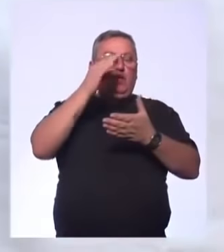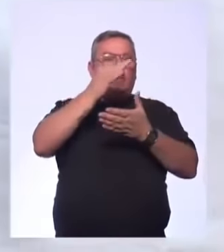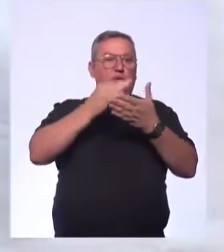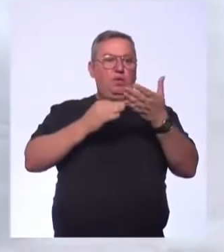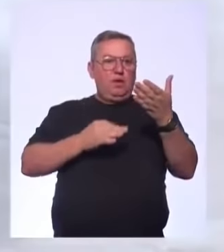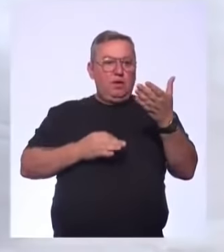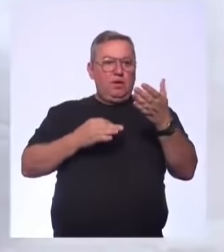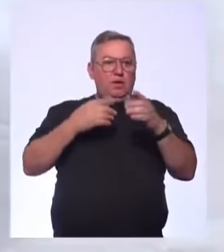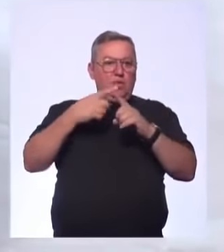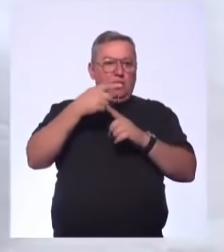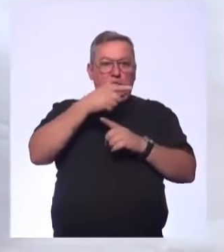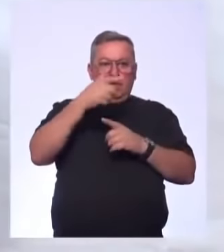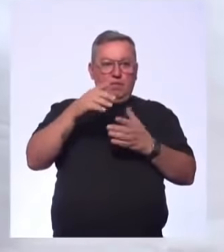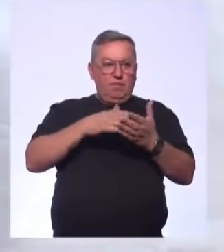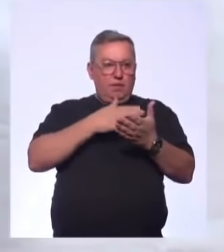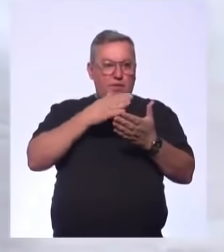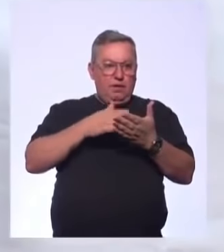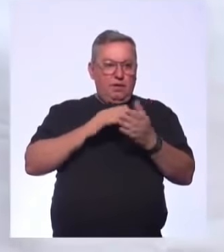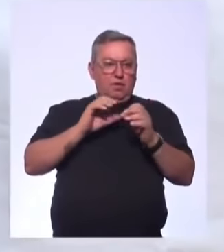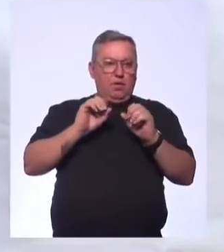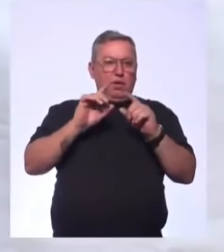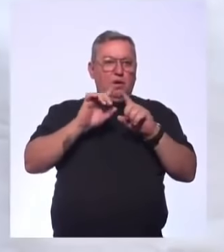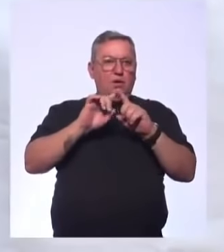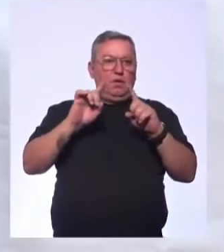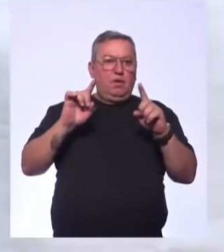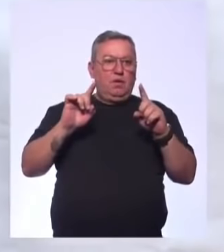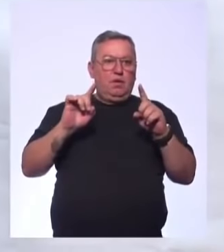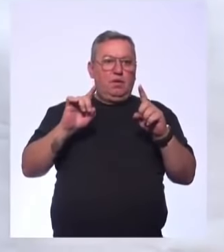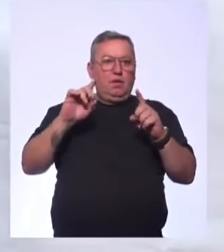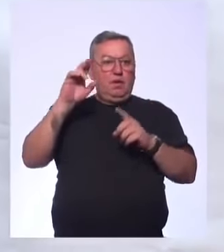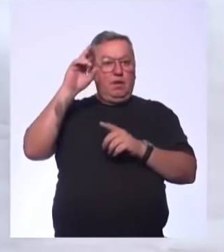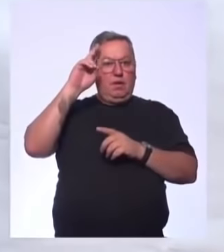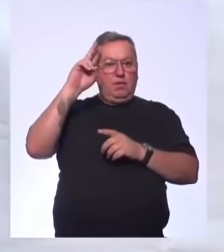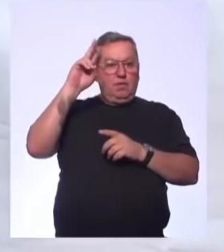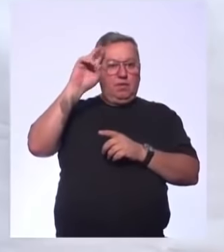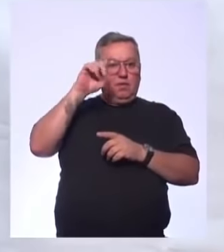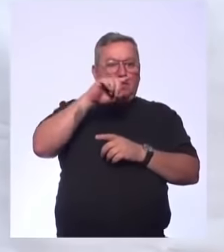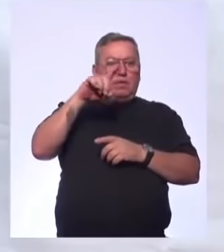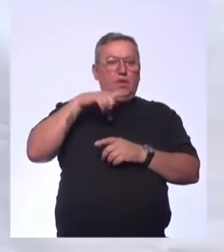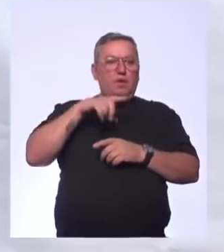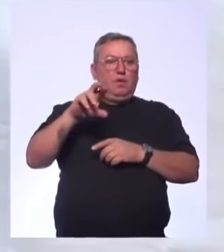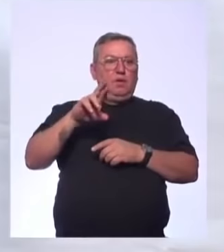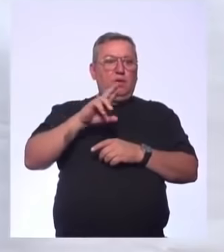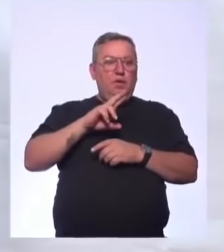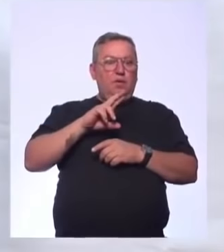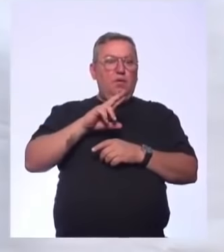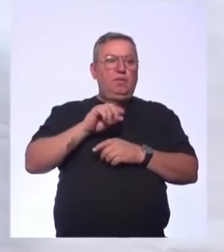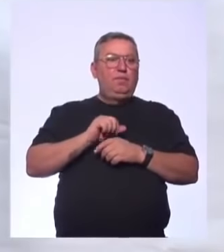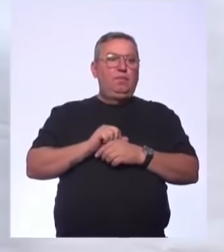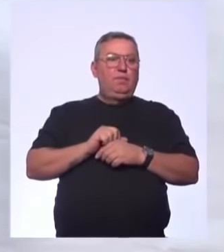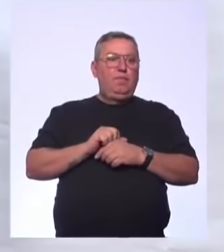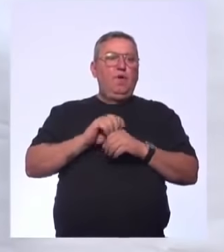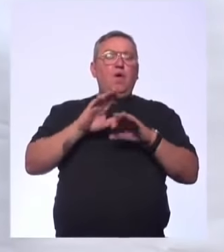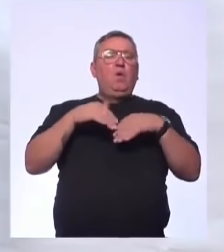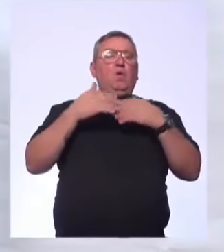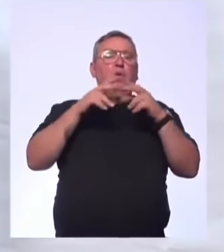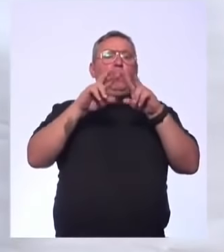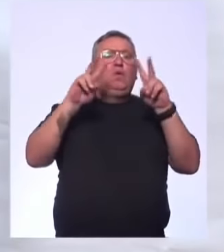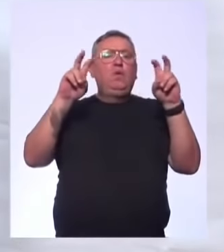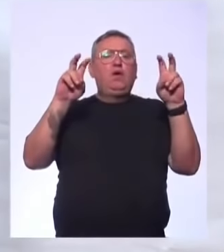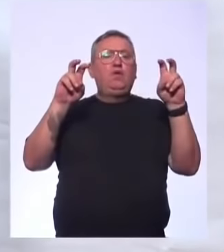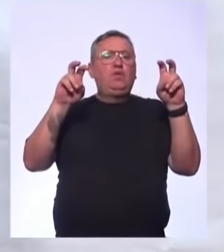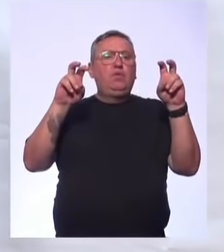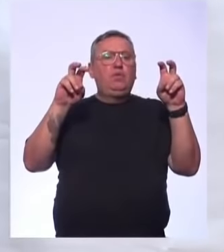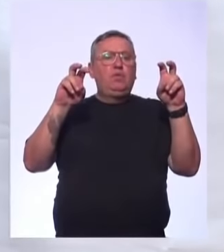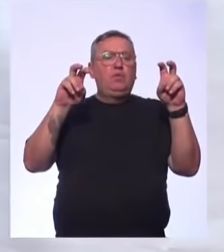você não tem o caderno do aluno. Mas, lembrando, você tem que responder, what is it about? Qual é o assunto do